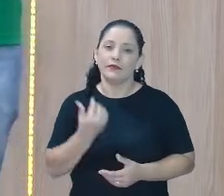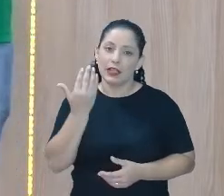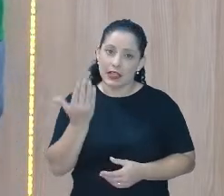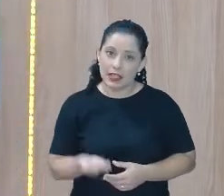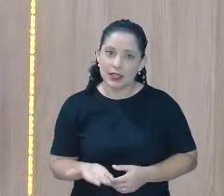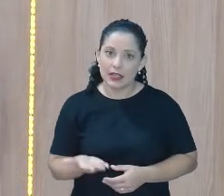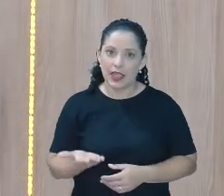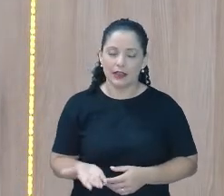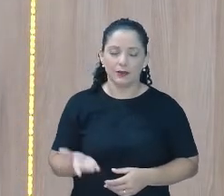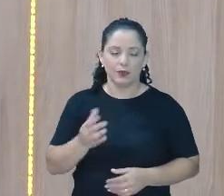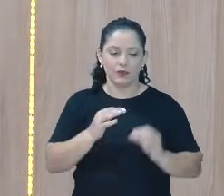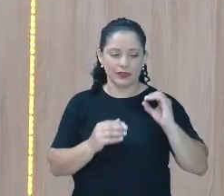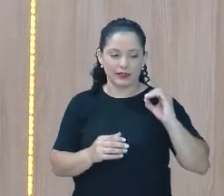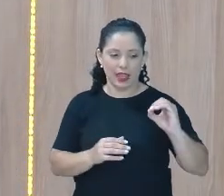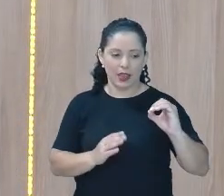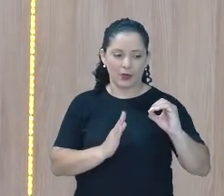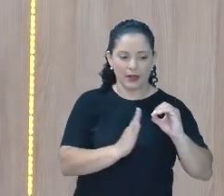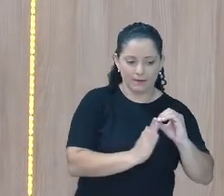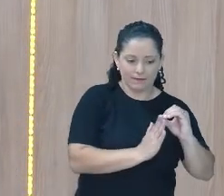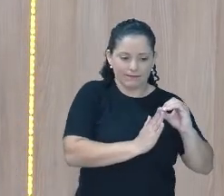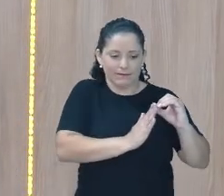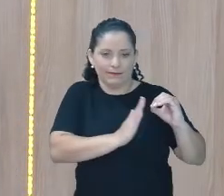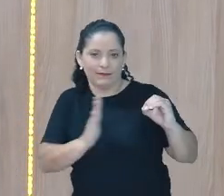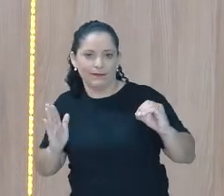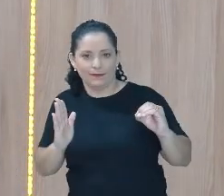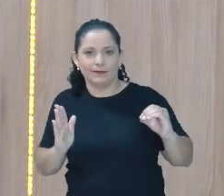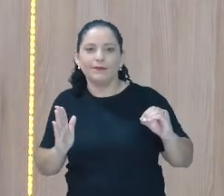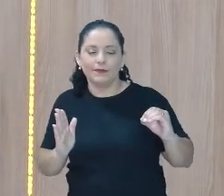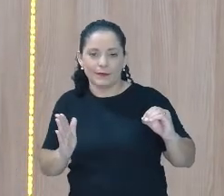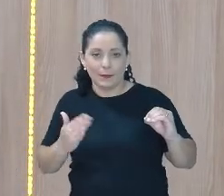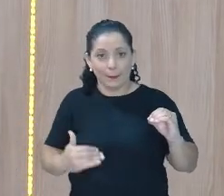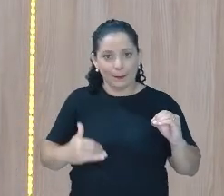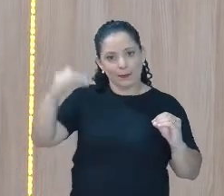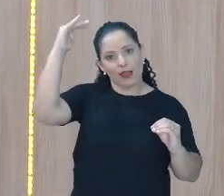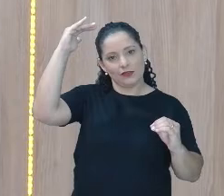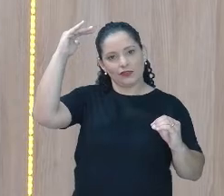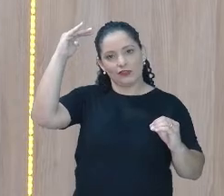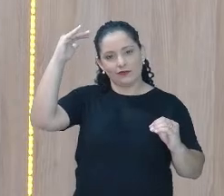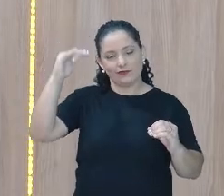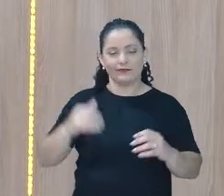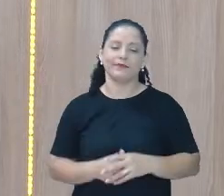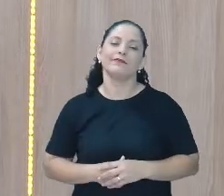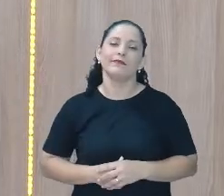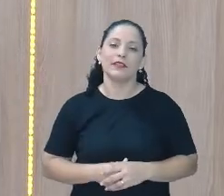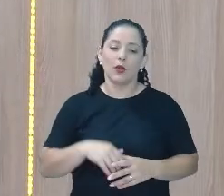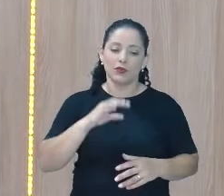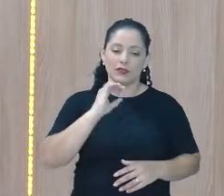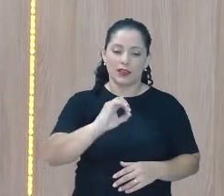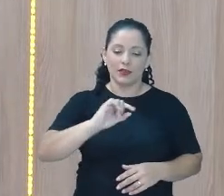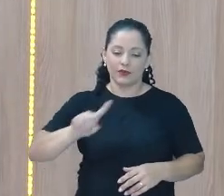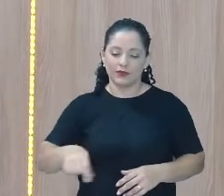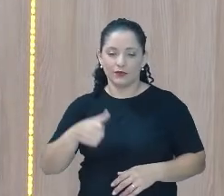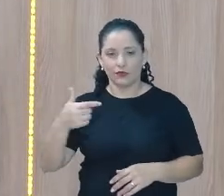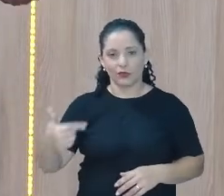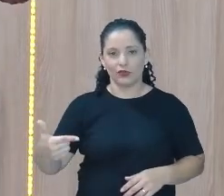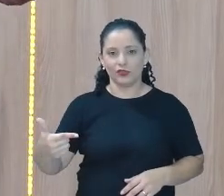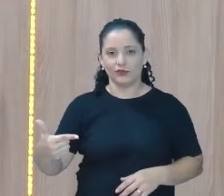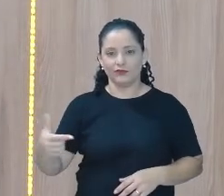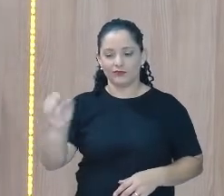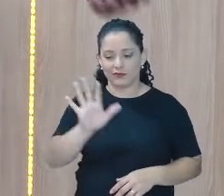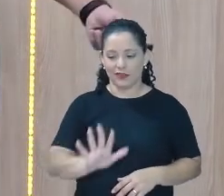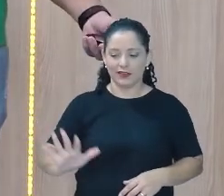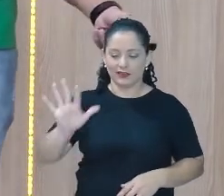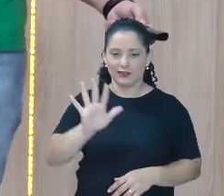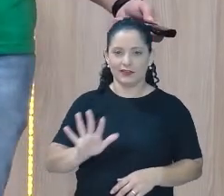menor que o número 1, tá? Então, você já tem um entendimento aí da posição, tá, que o 0,2 ocupa. E,